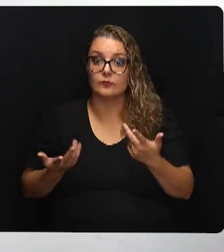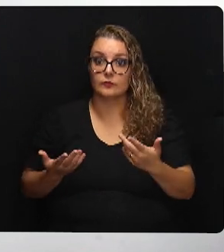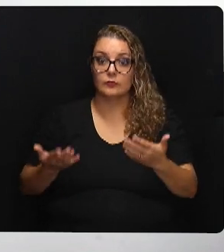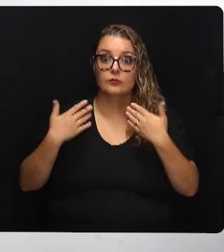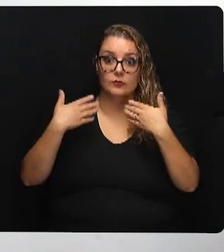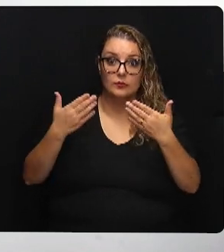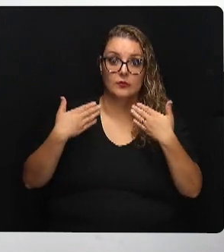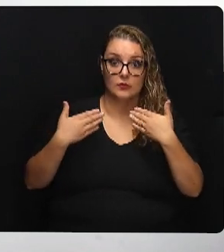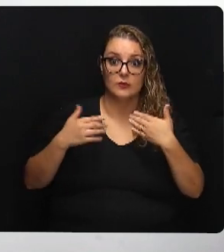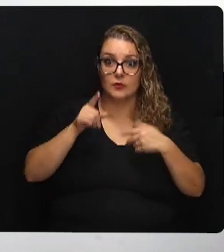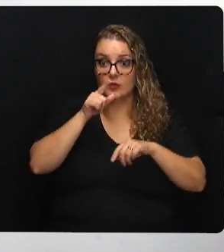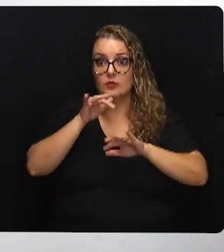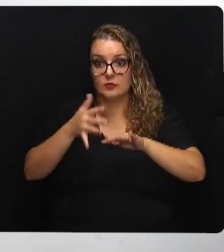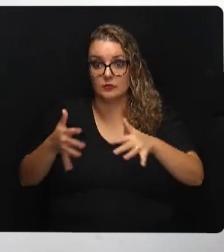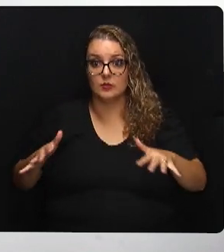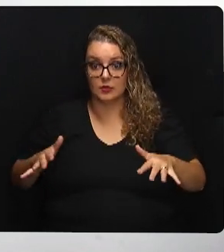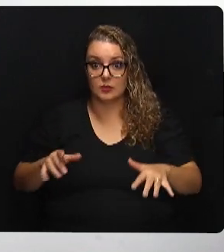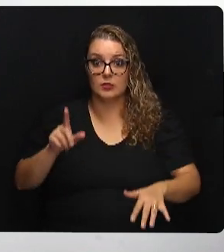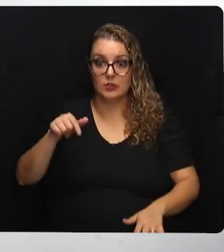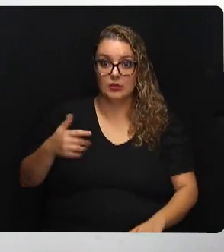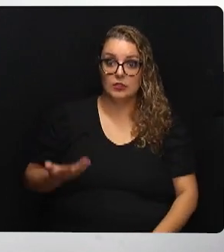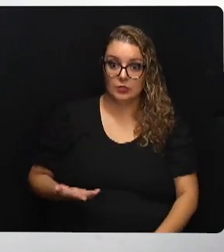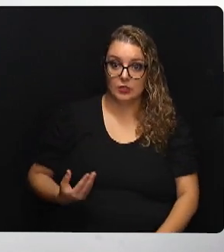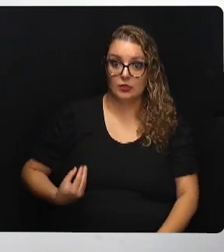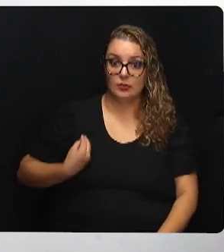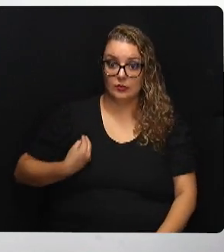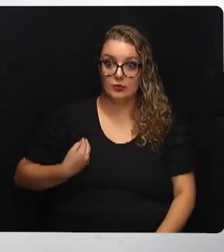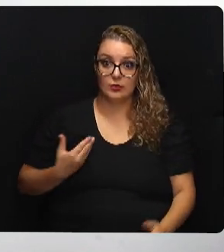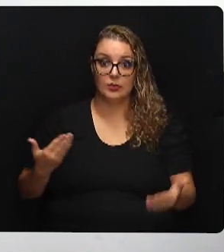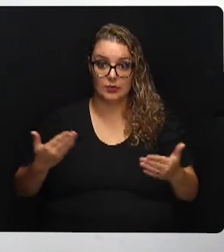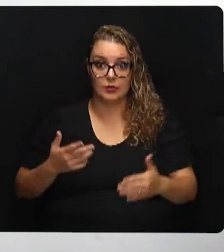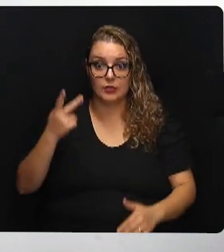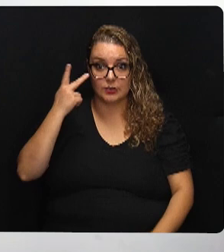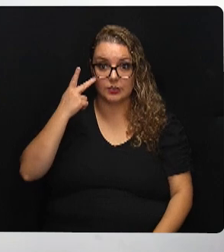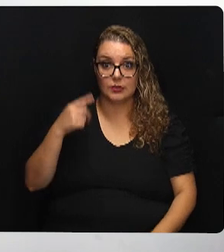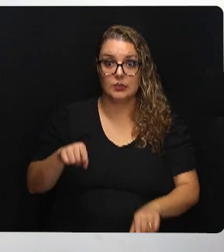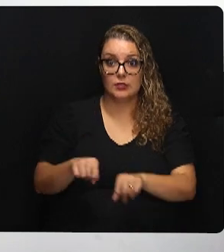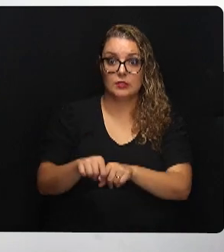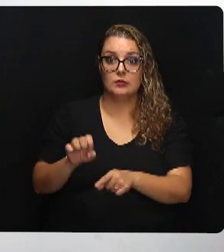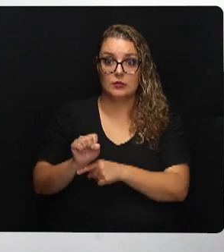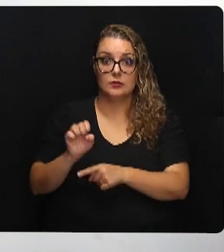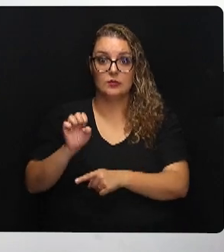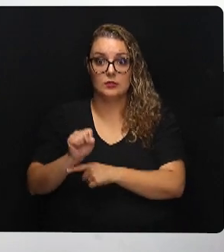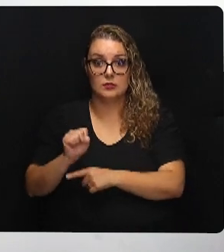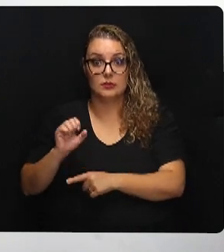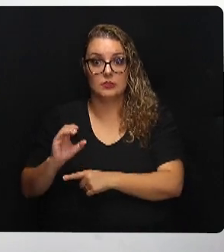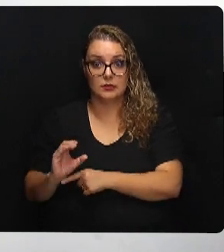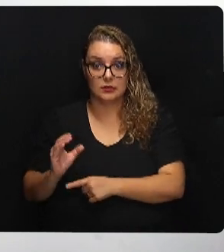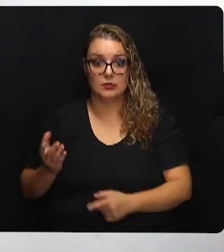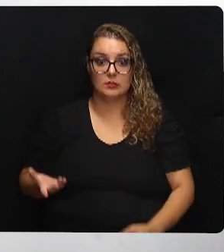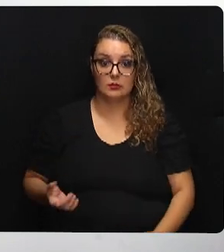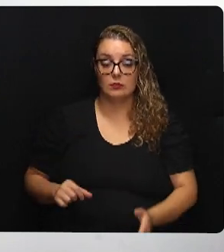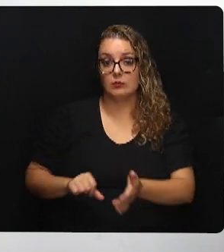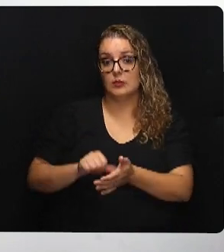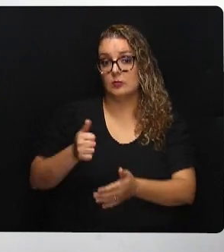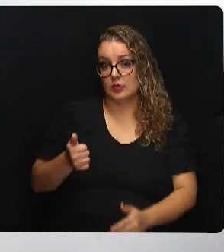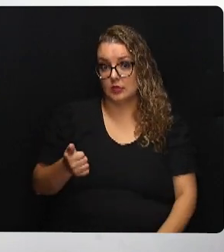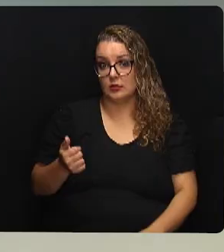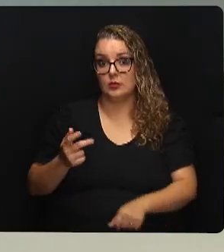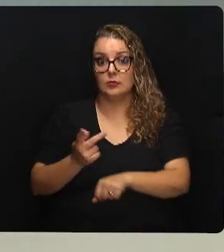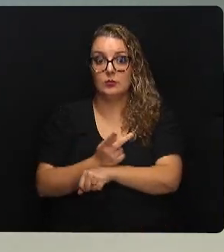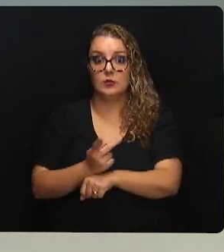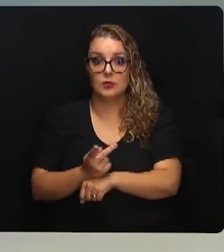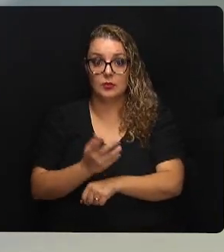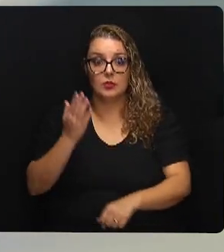comuns no verão, nas praias, né, que é o que a gente está vivendo agora em São Paulo e em Santa Catarina.